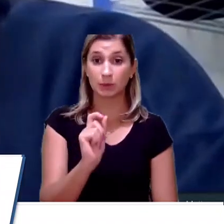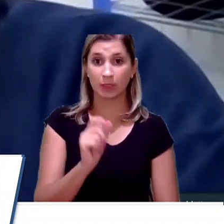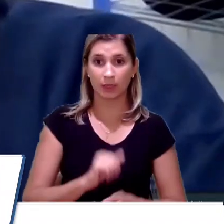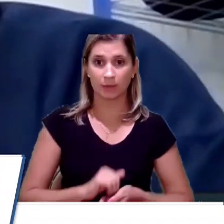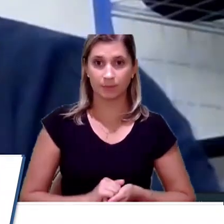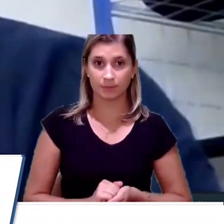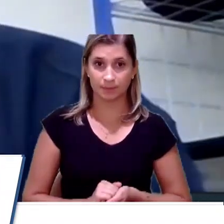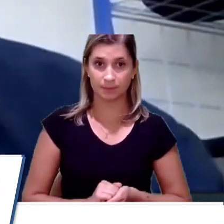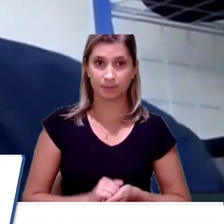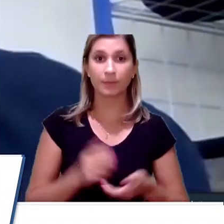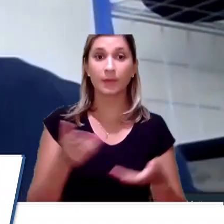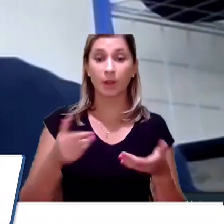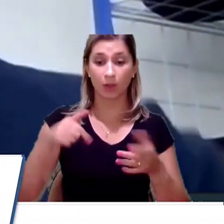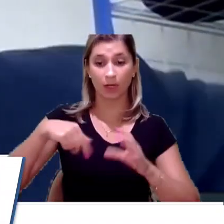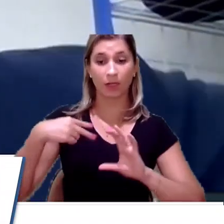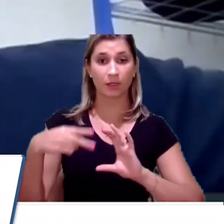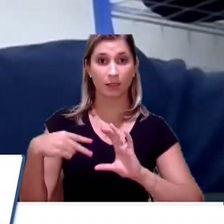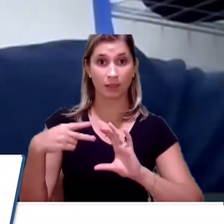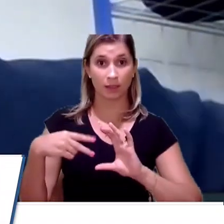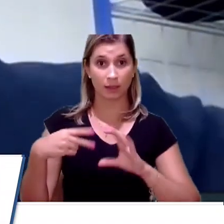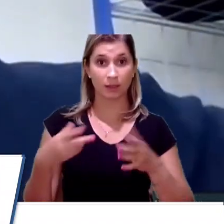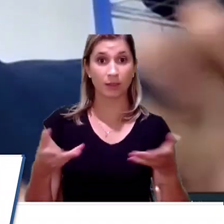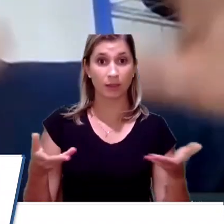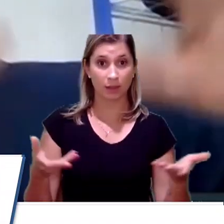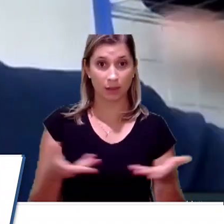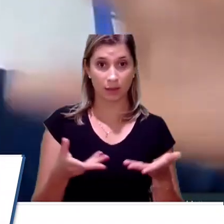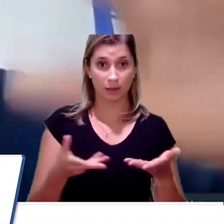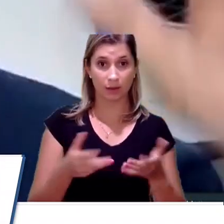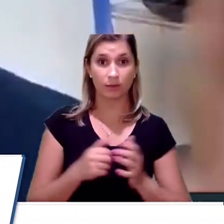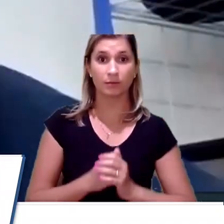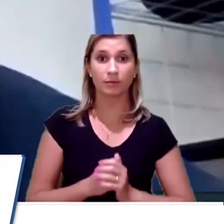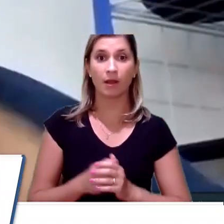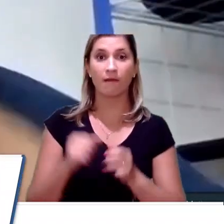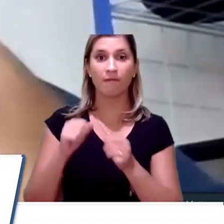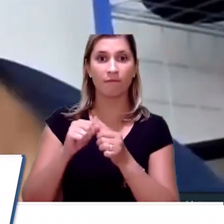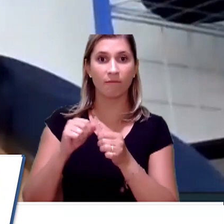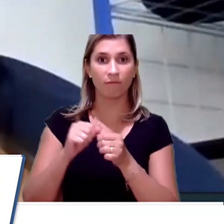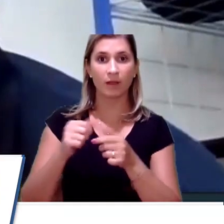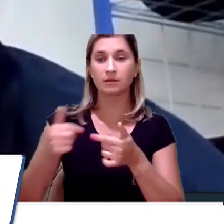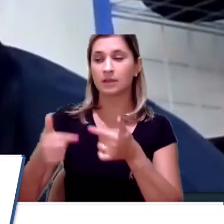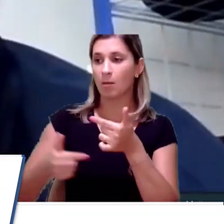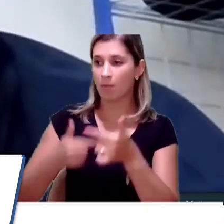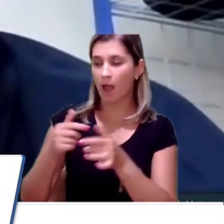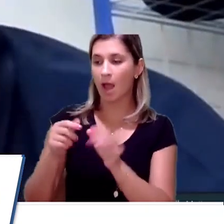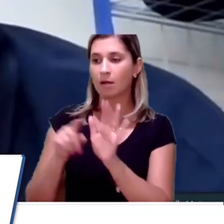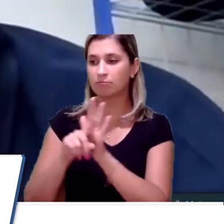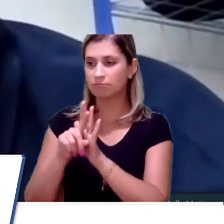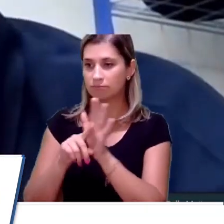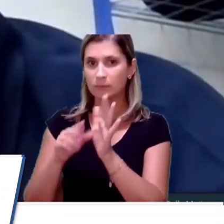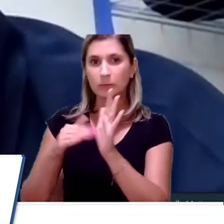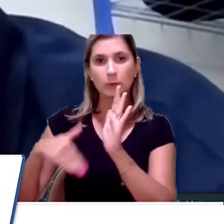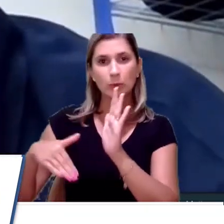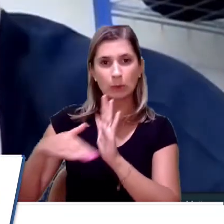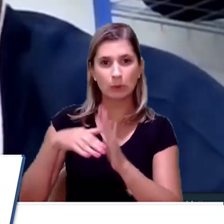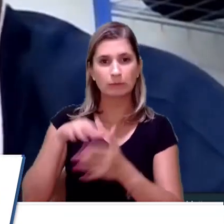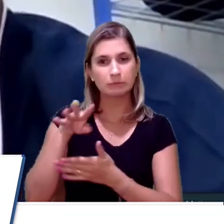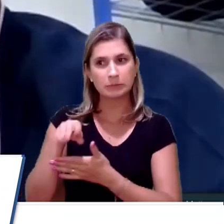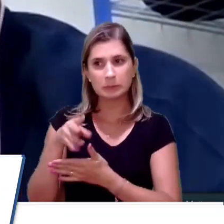agora, aquela fez um trabalho da SEAR, levantou todas as planilhas. Eu fico muito